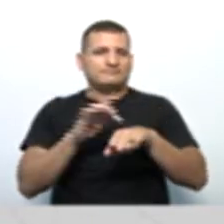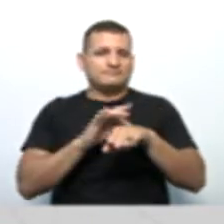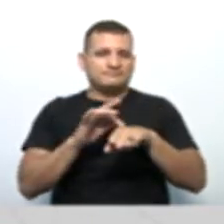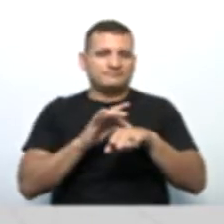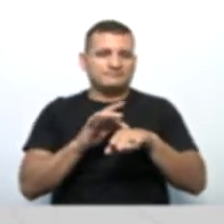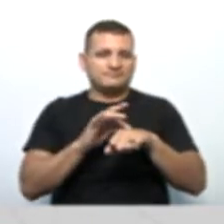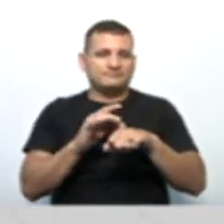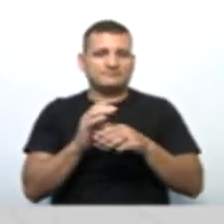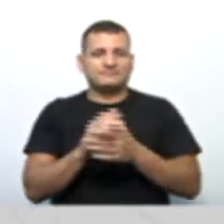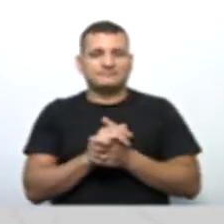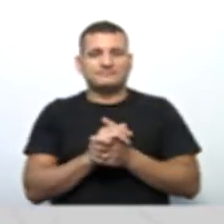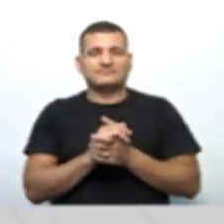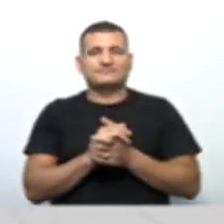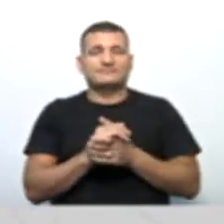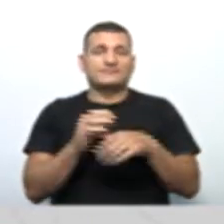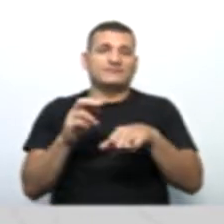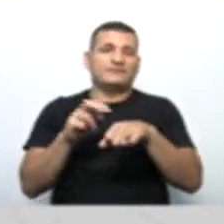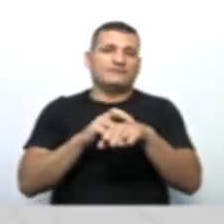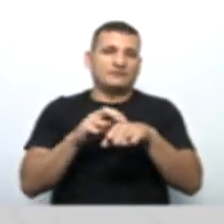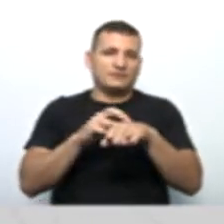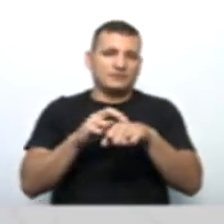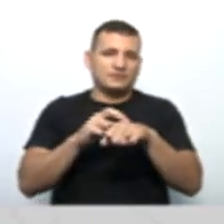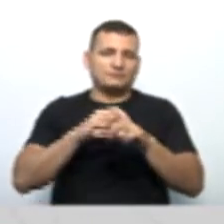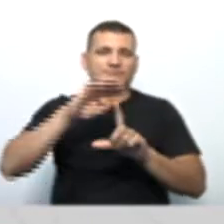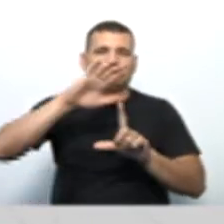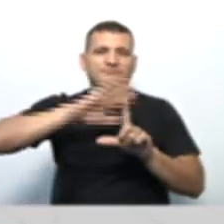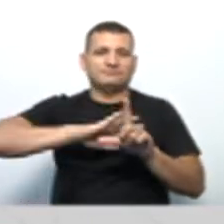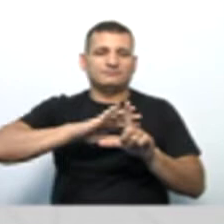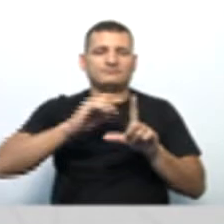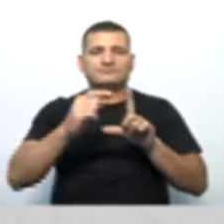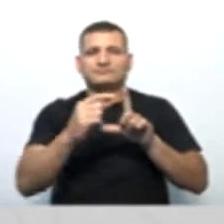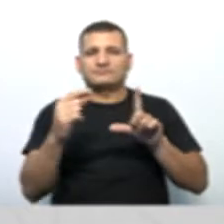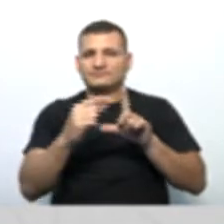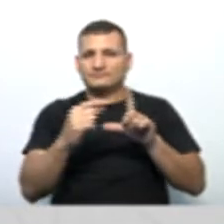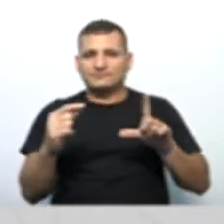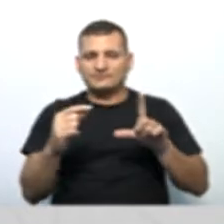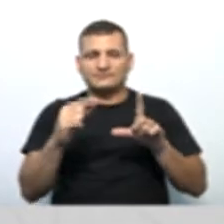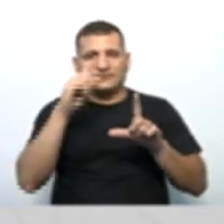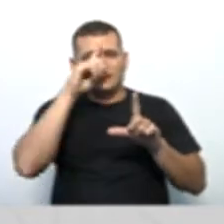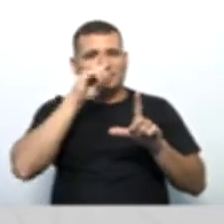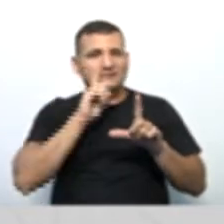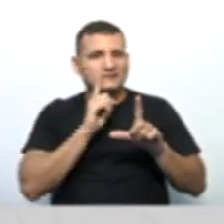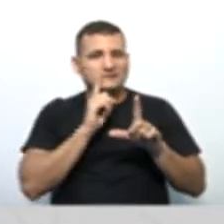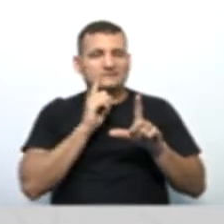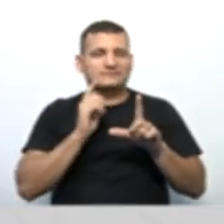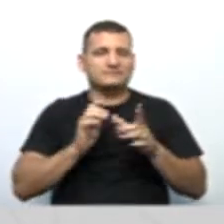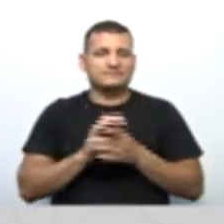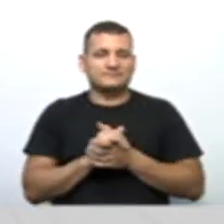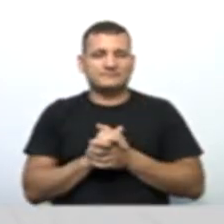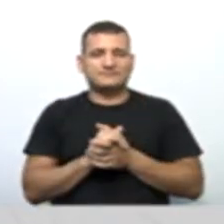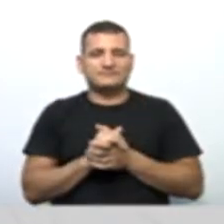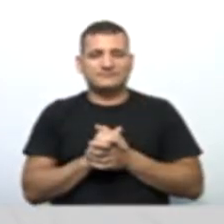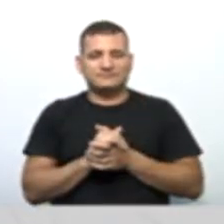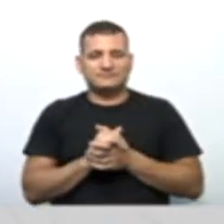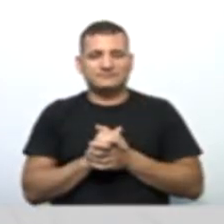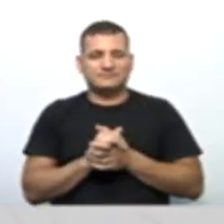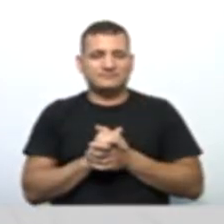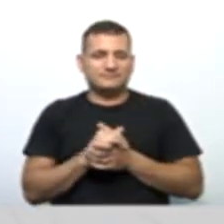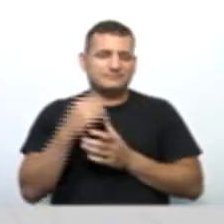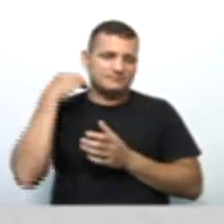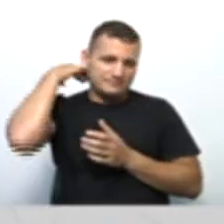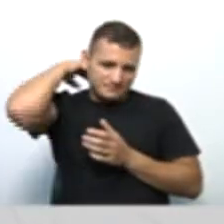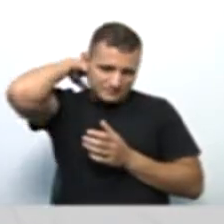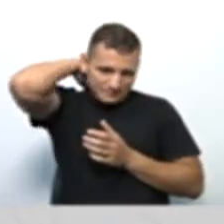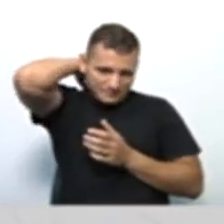que o texto amarelo com fundo verde ficar olhando muito pra ele vai começar a sair mas dez minutos kito já está vermelho e aí você já